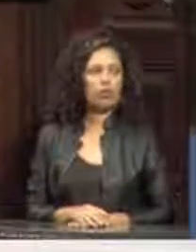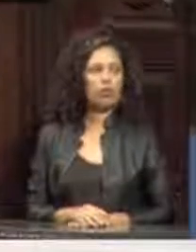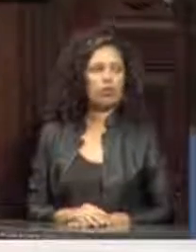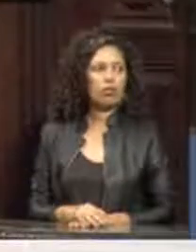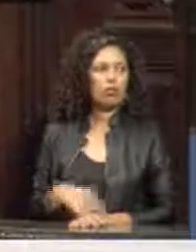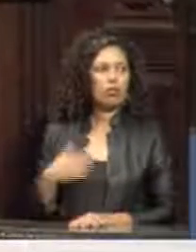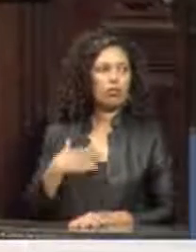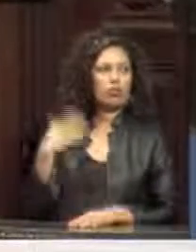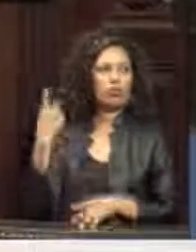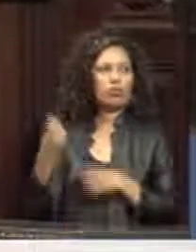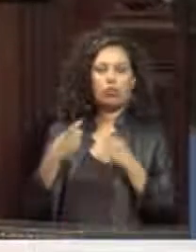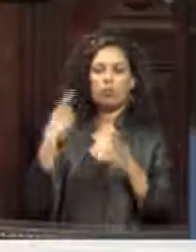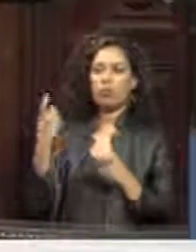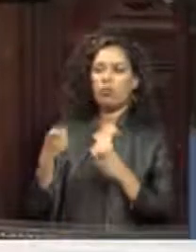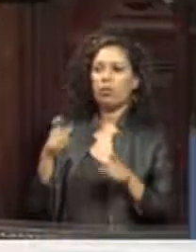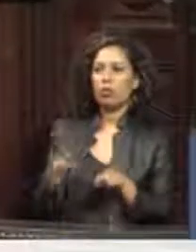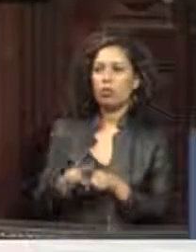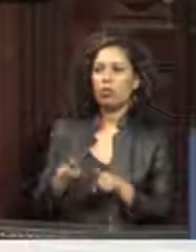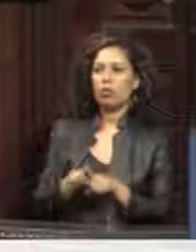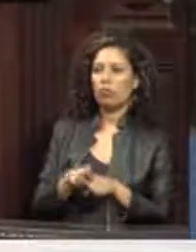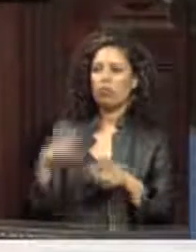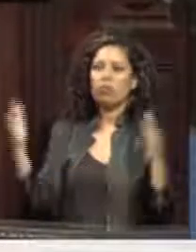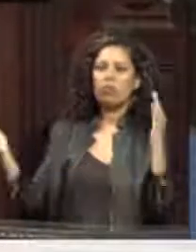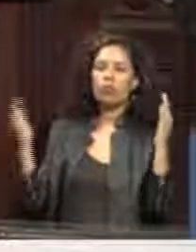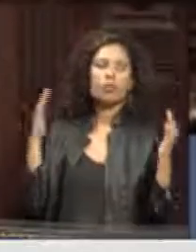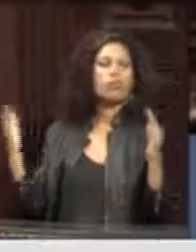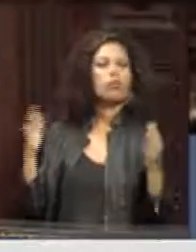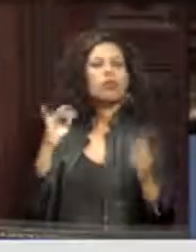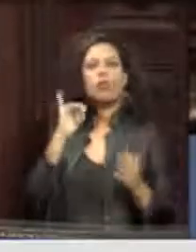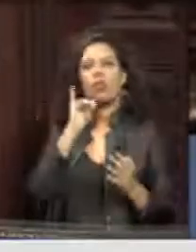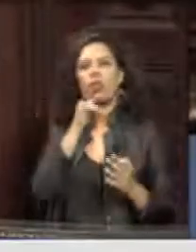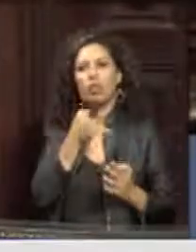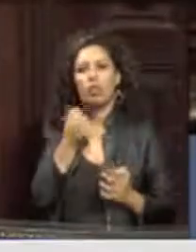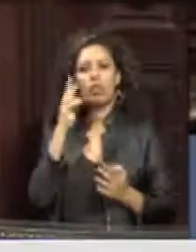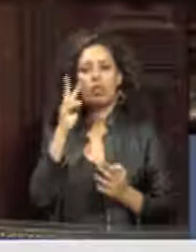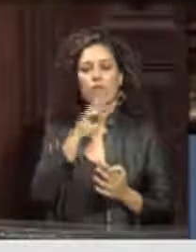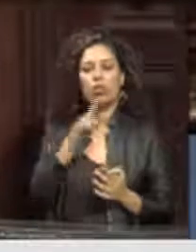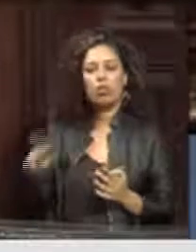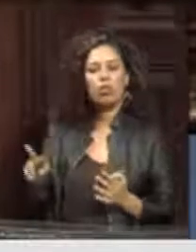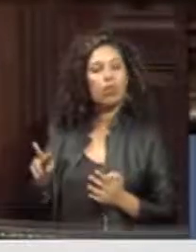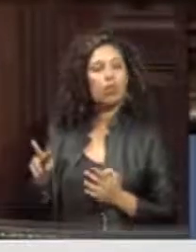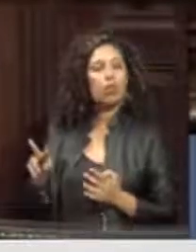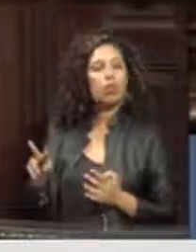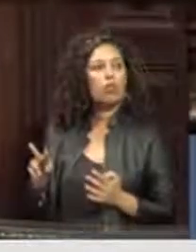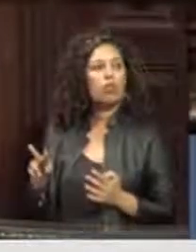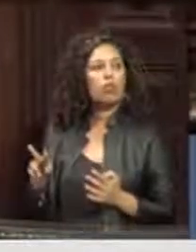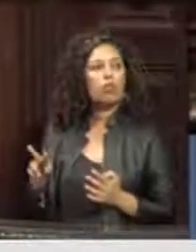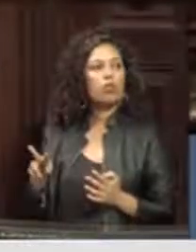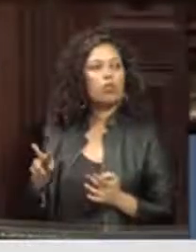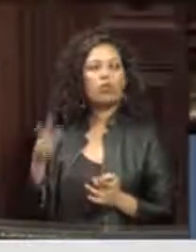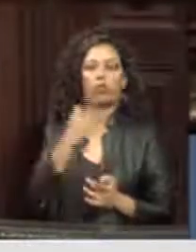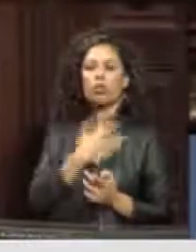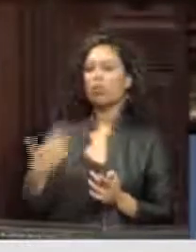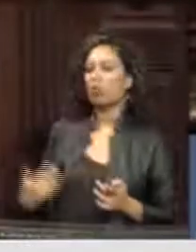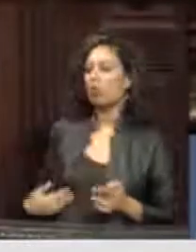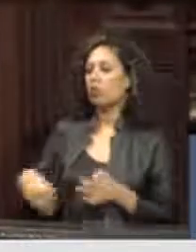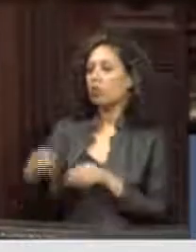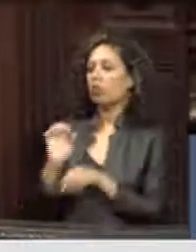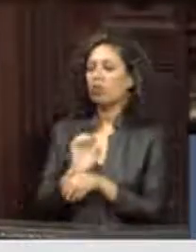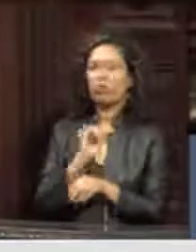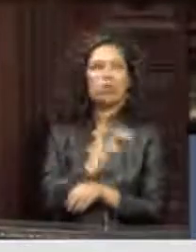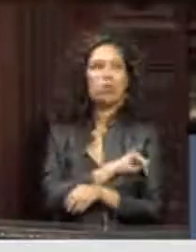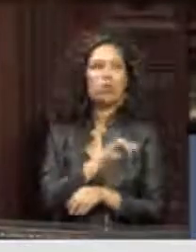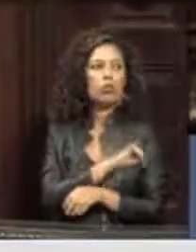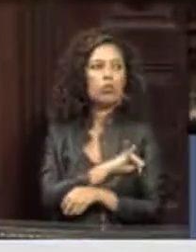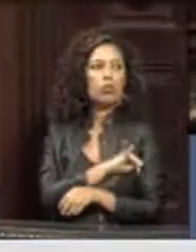É com preocupação e lamento que vejo a publicação do governo do estado, cujo edital